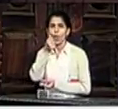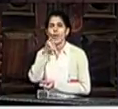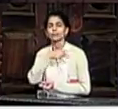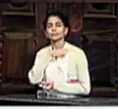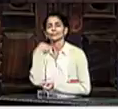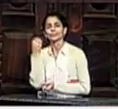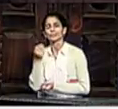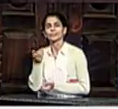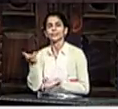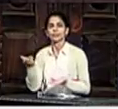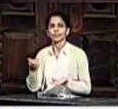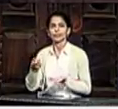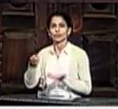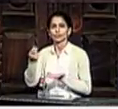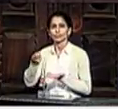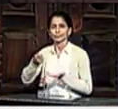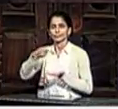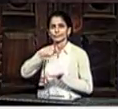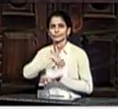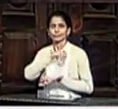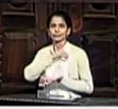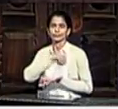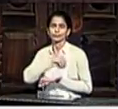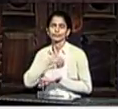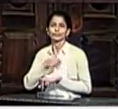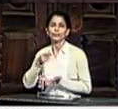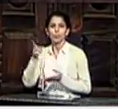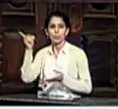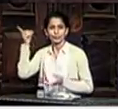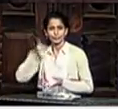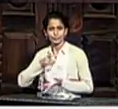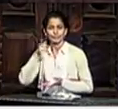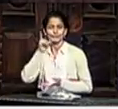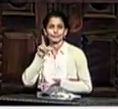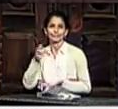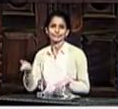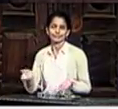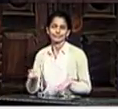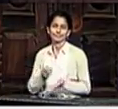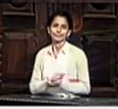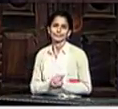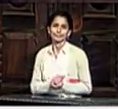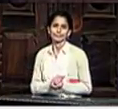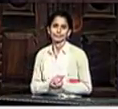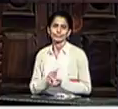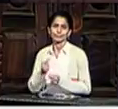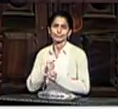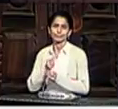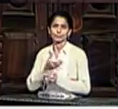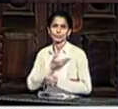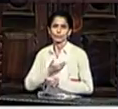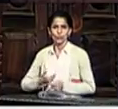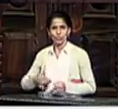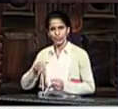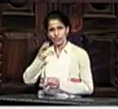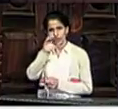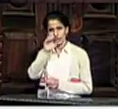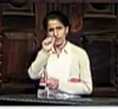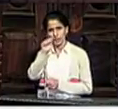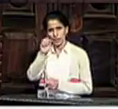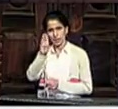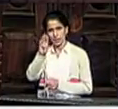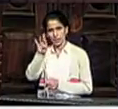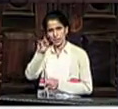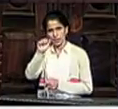para receber aquilo que lhe era de direito. Foi no governo Cabral